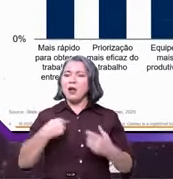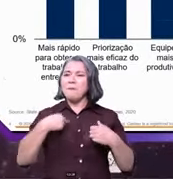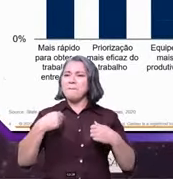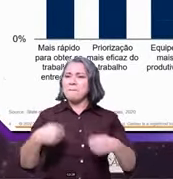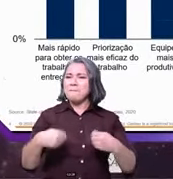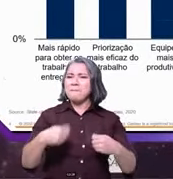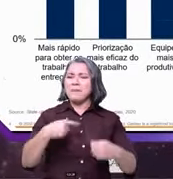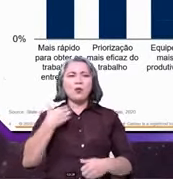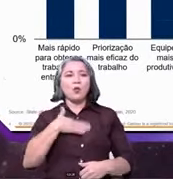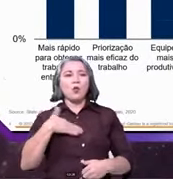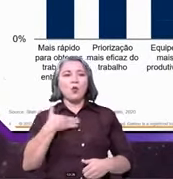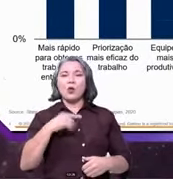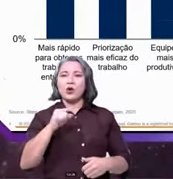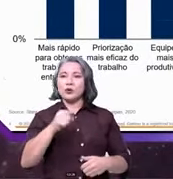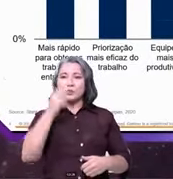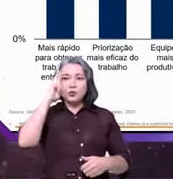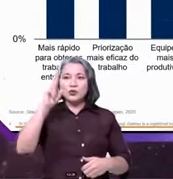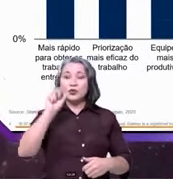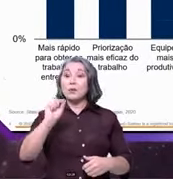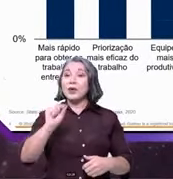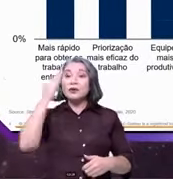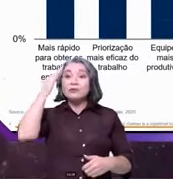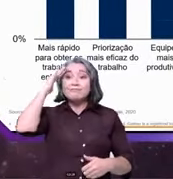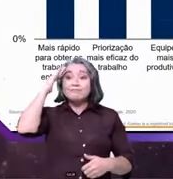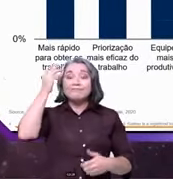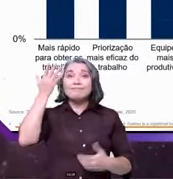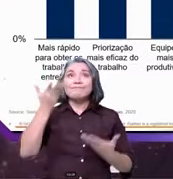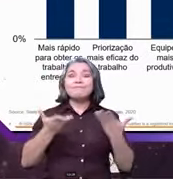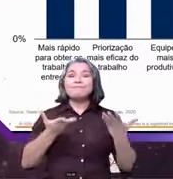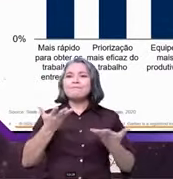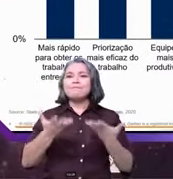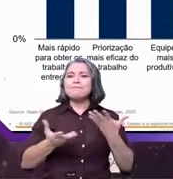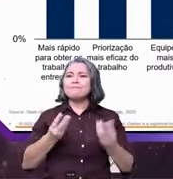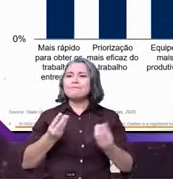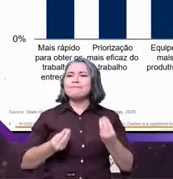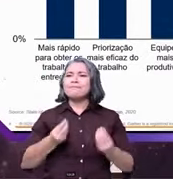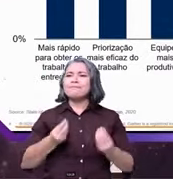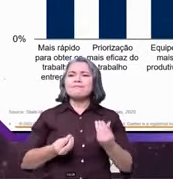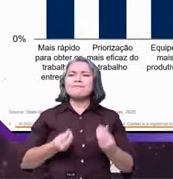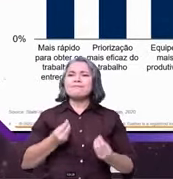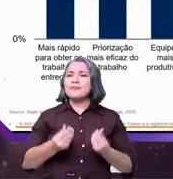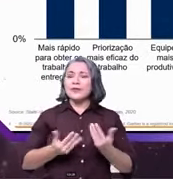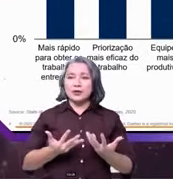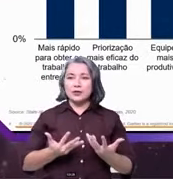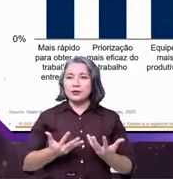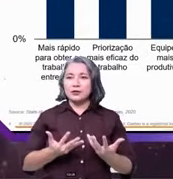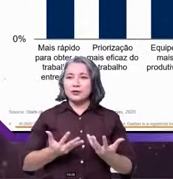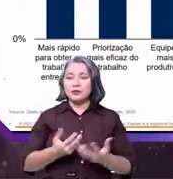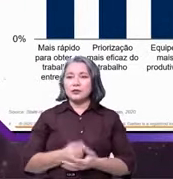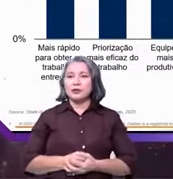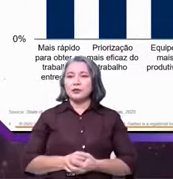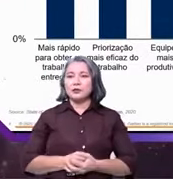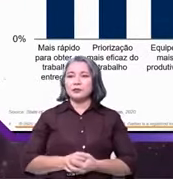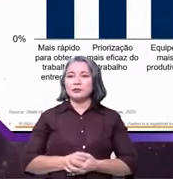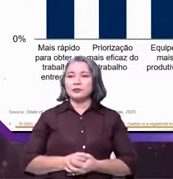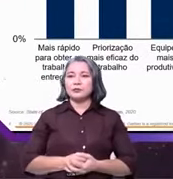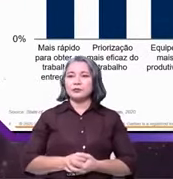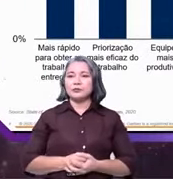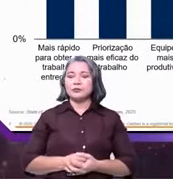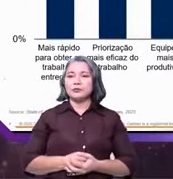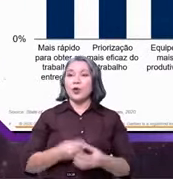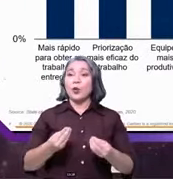Eu gostaria que o senhor, até para a gente entender o grau